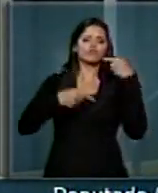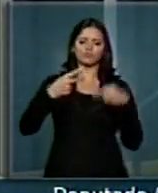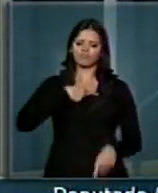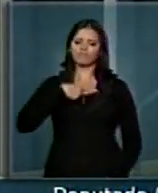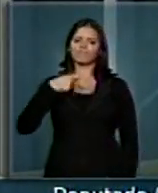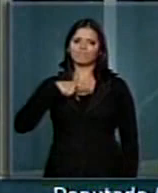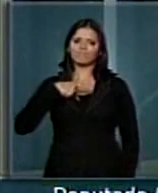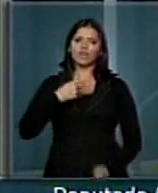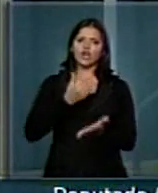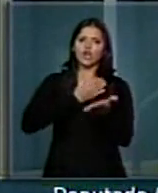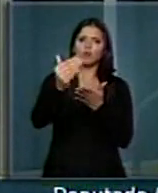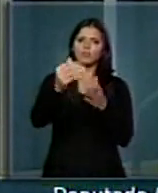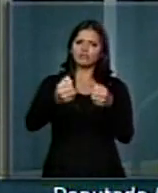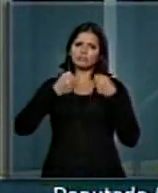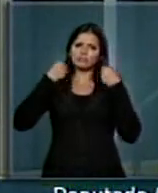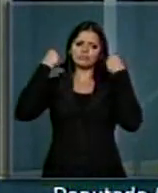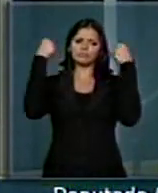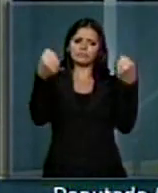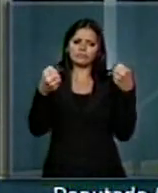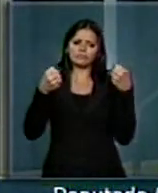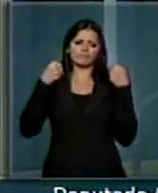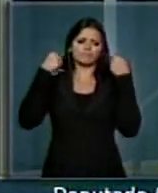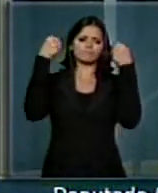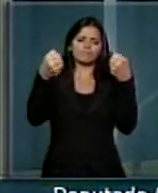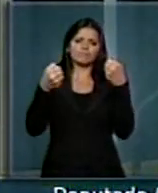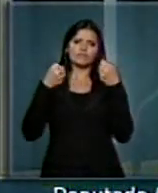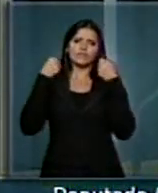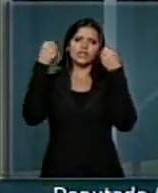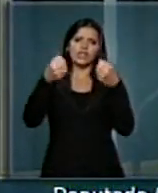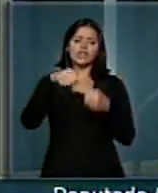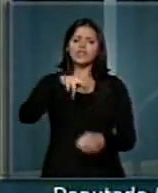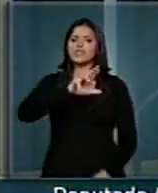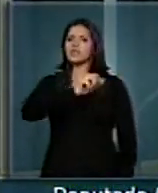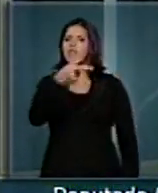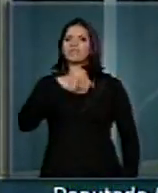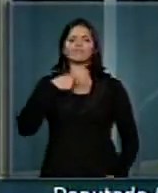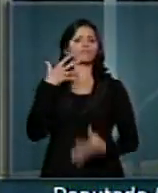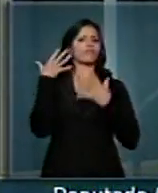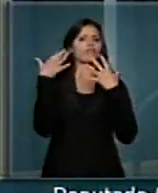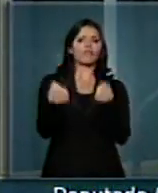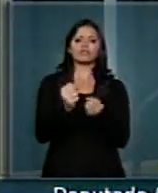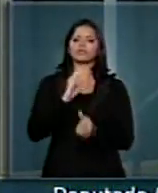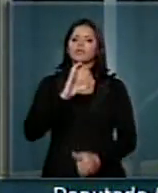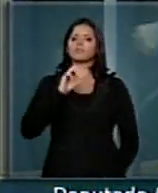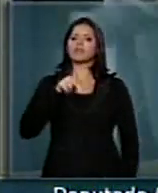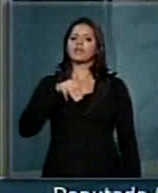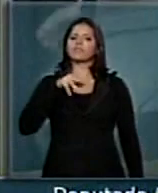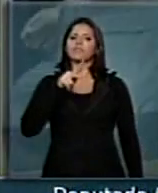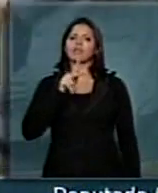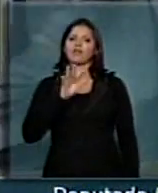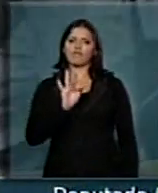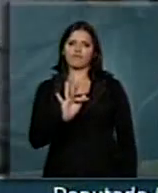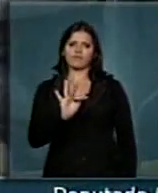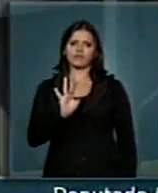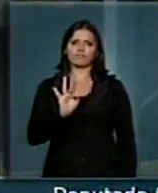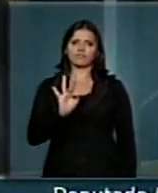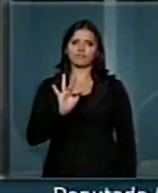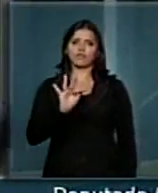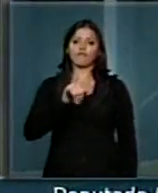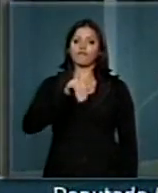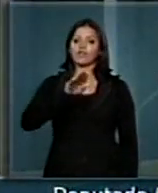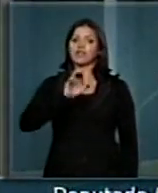iniciou uma caminhada pública pela não prorrogação da CPMF. No